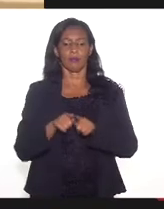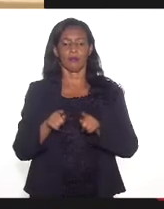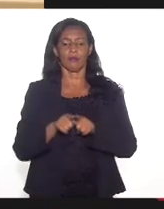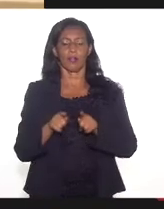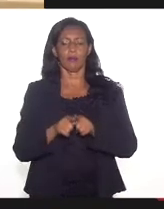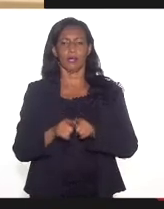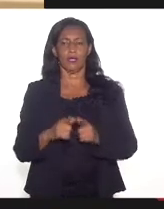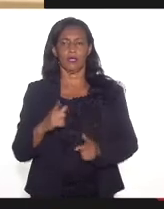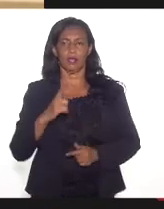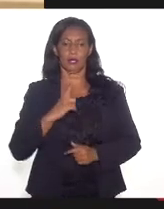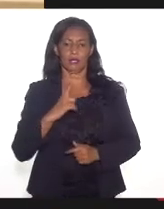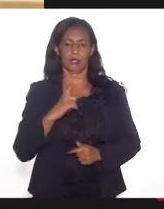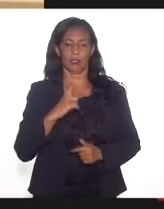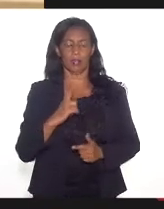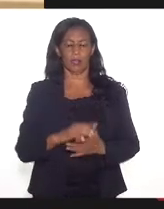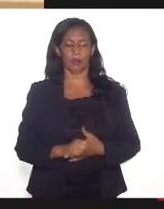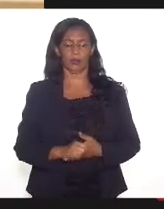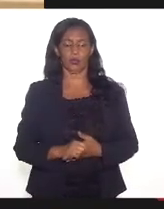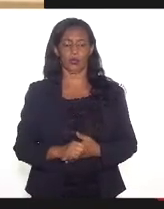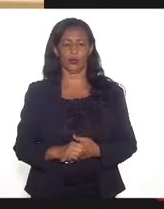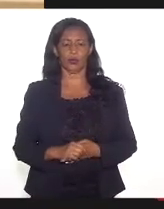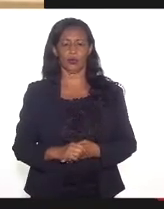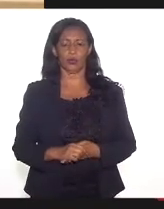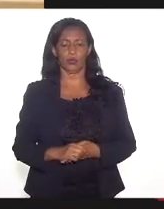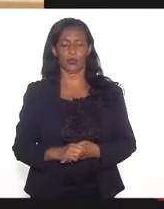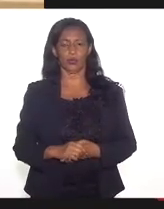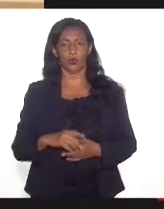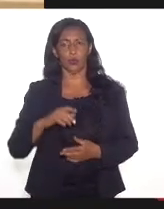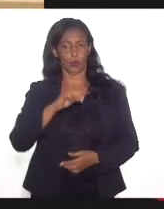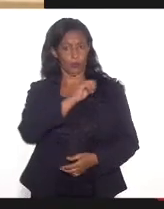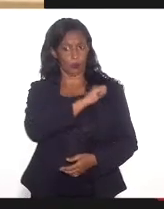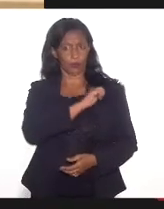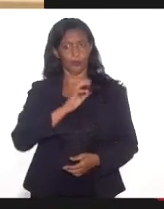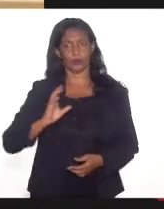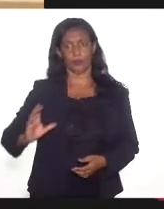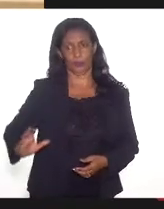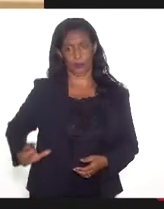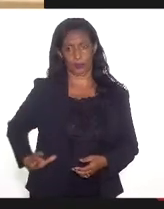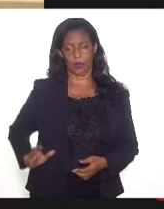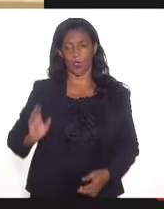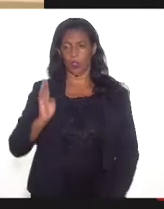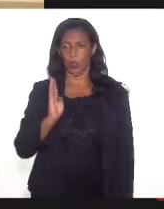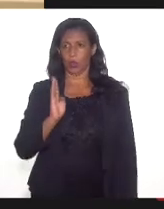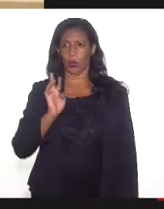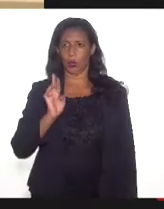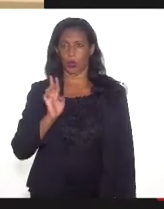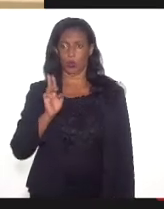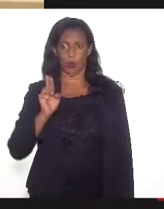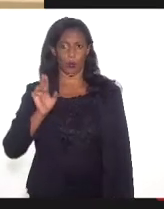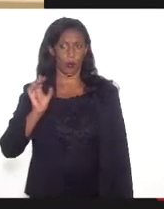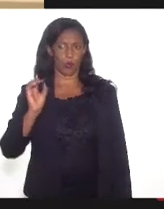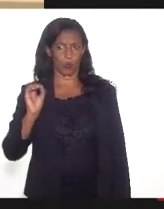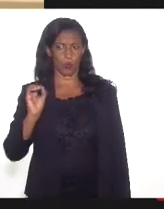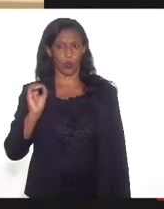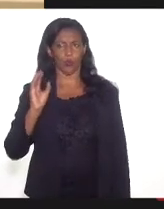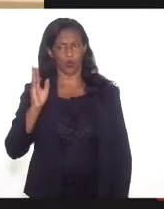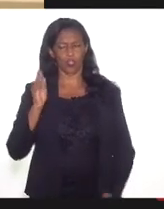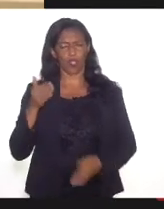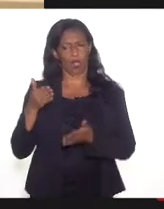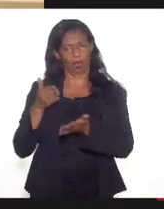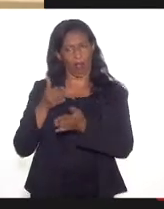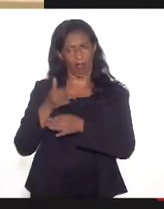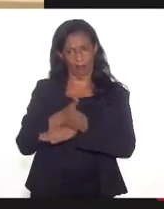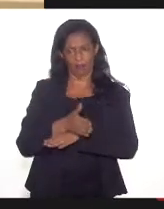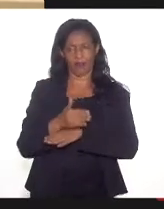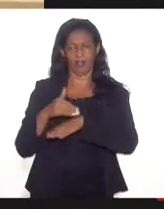além disso, além do André Siciliano e Bruno Dauari, que entra já já, quando ele